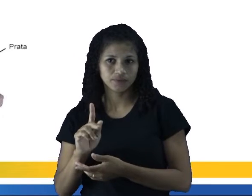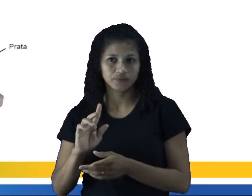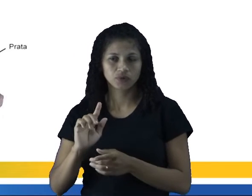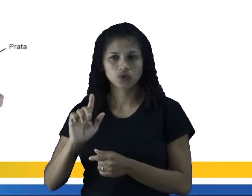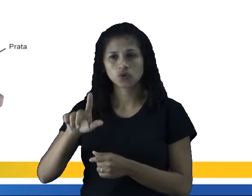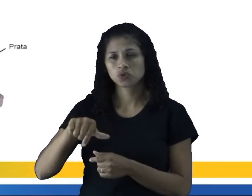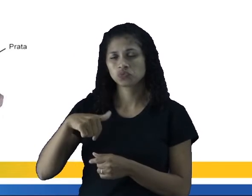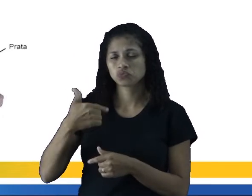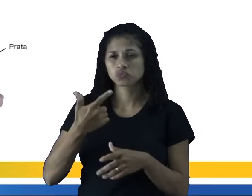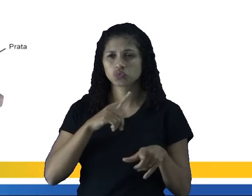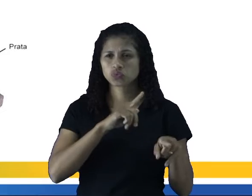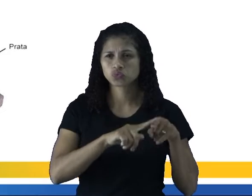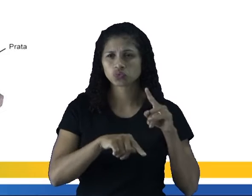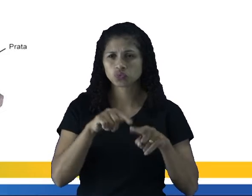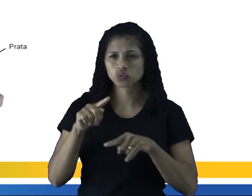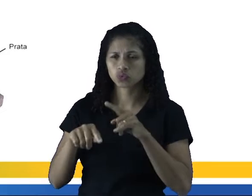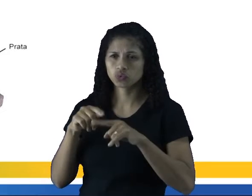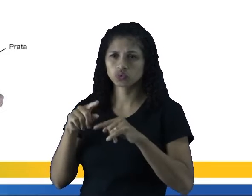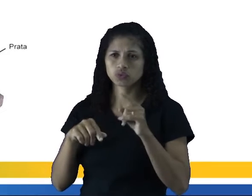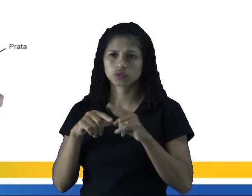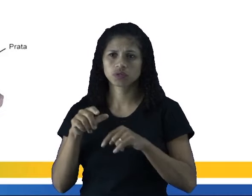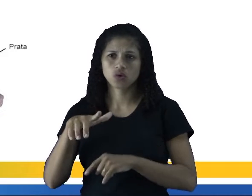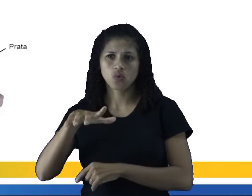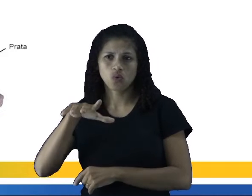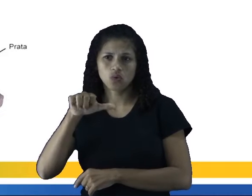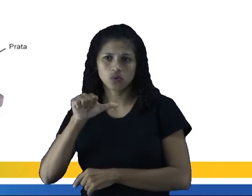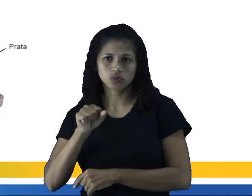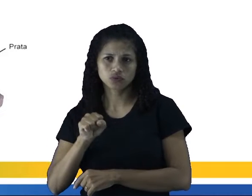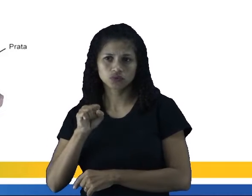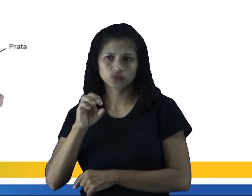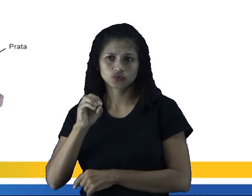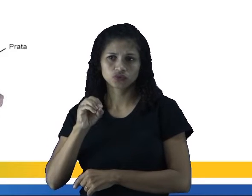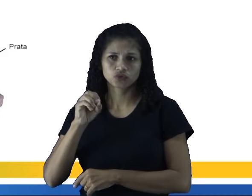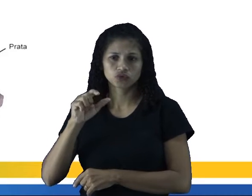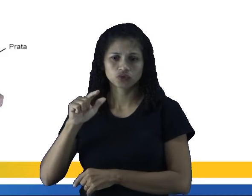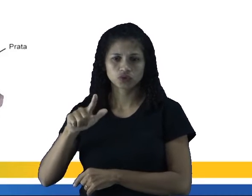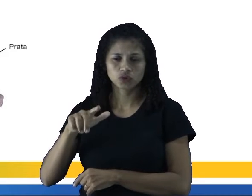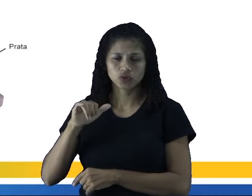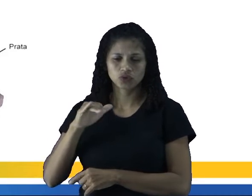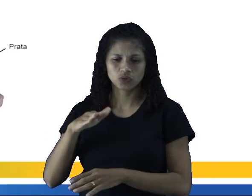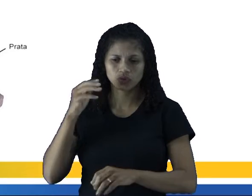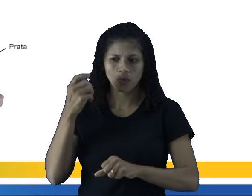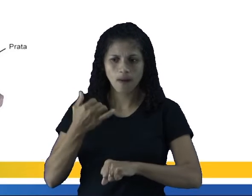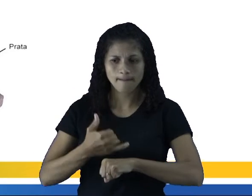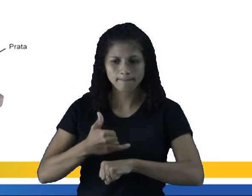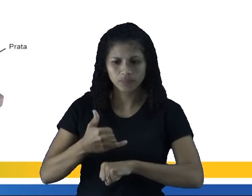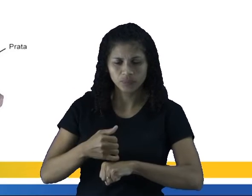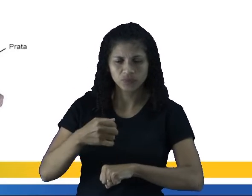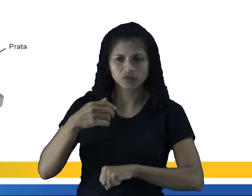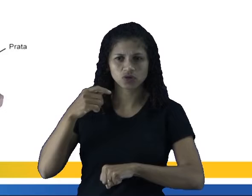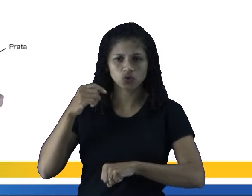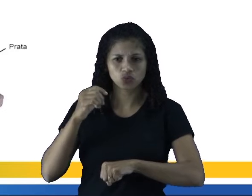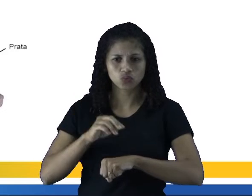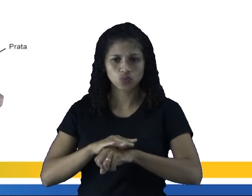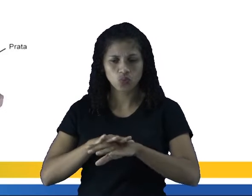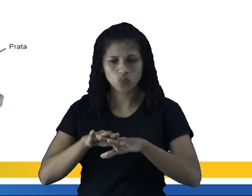são encontrados ali no seu estado sólido. Então, a gente tem o alumínio, o ferro, a prata, o ouro, a cobre, o chumbo, né?